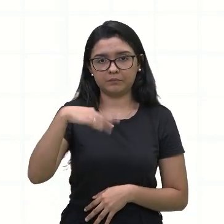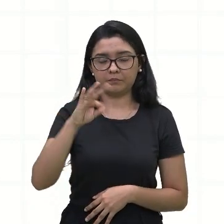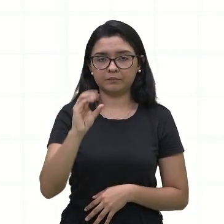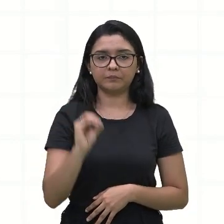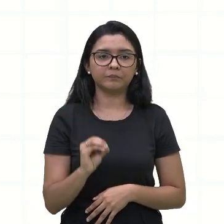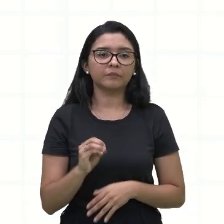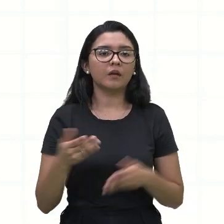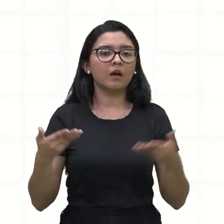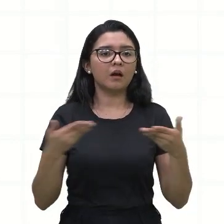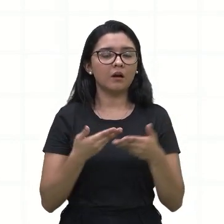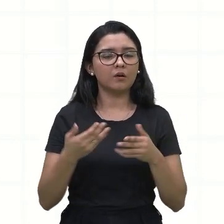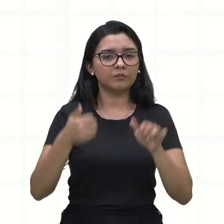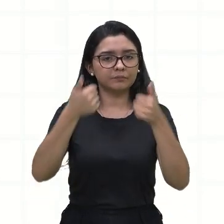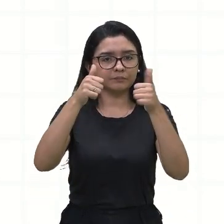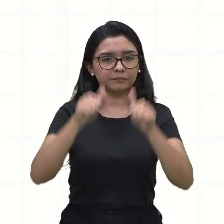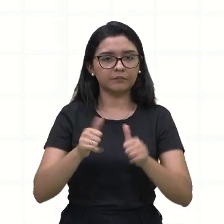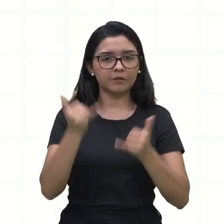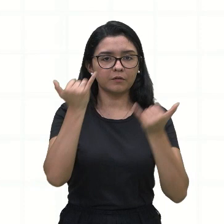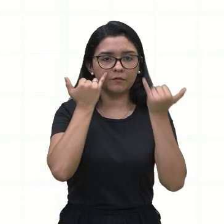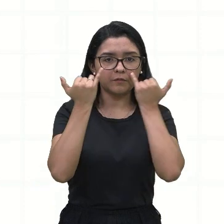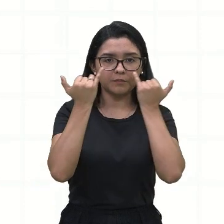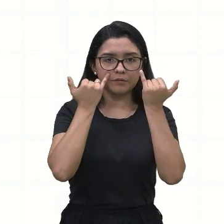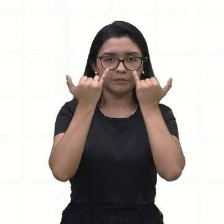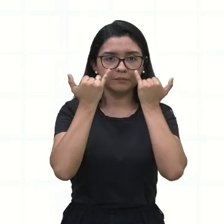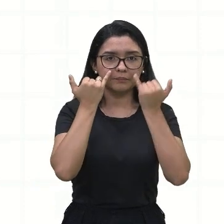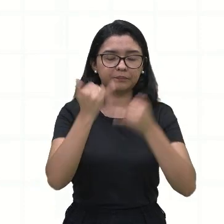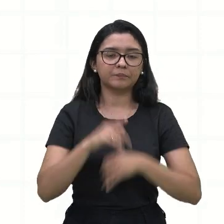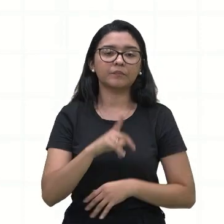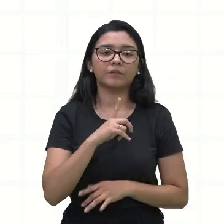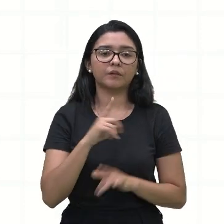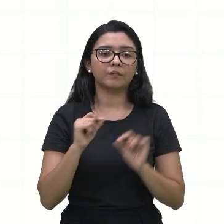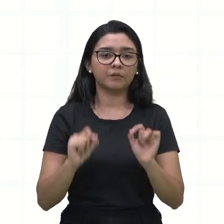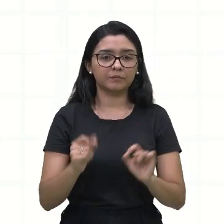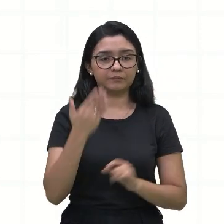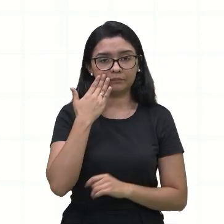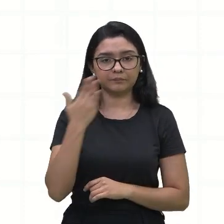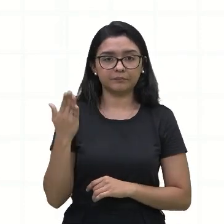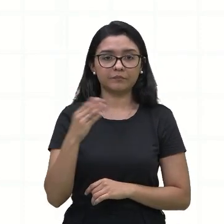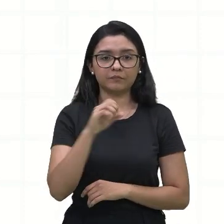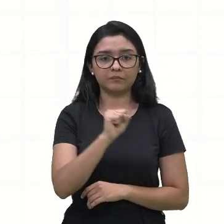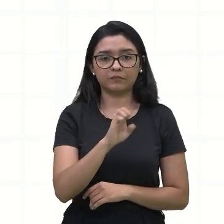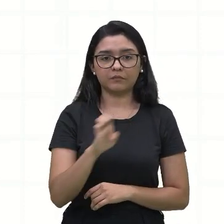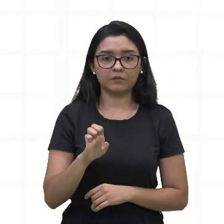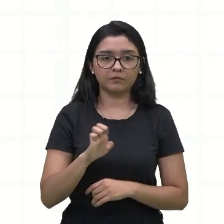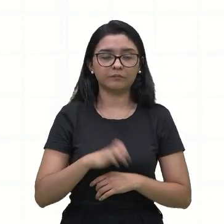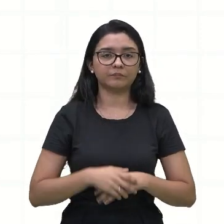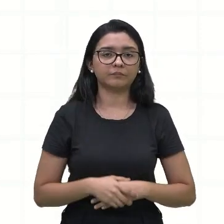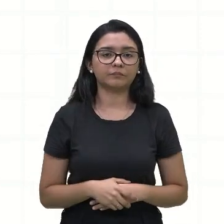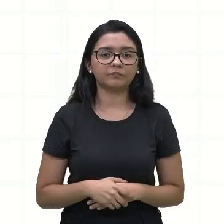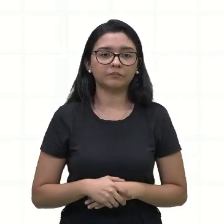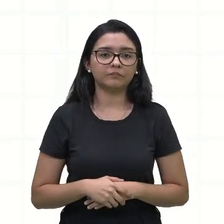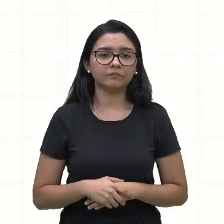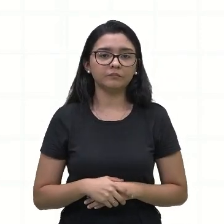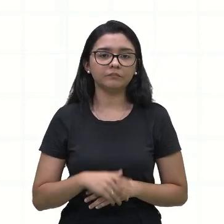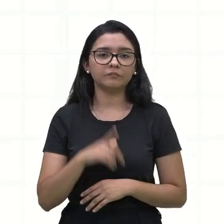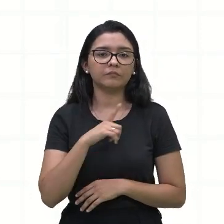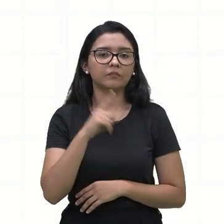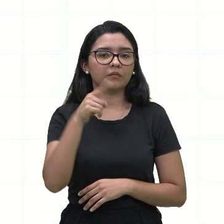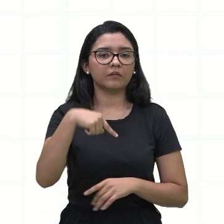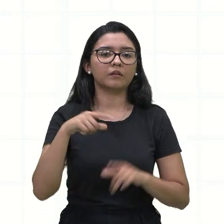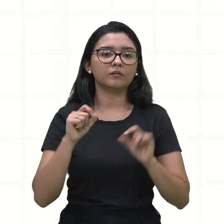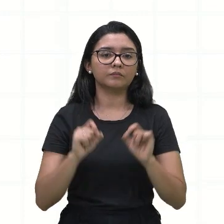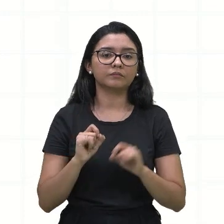aqui algumas informações, olha só. Então, temos aí o se, uma condição, olha só,